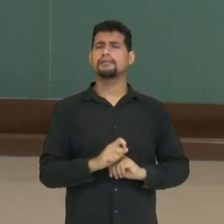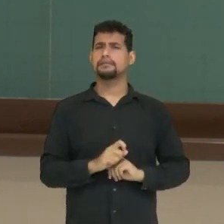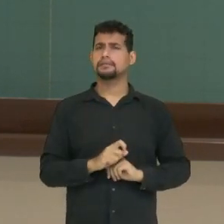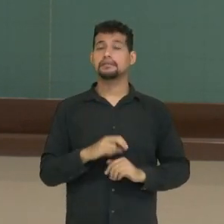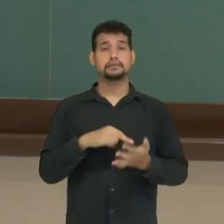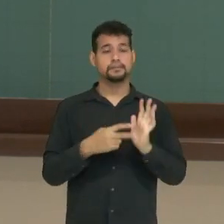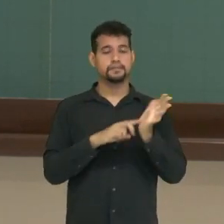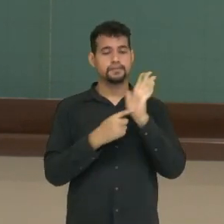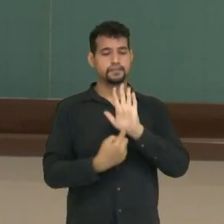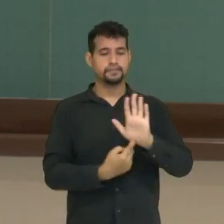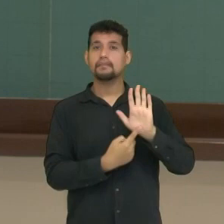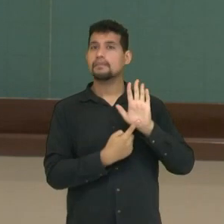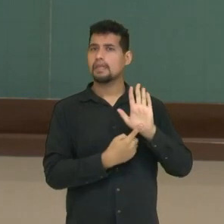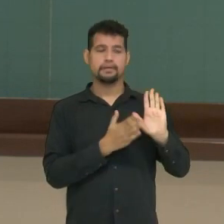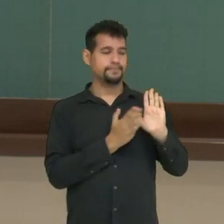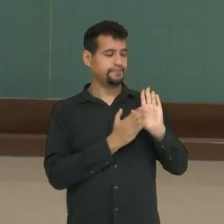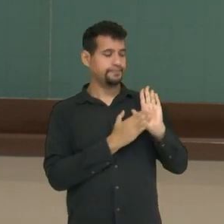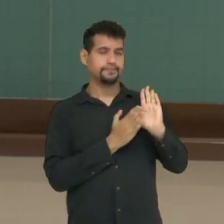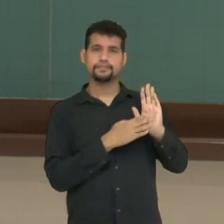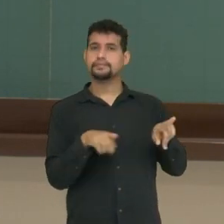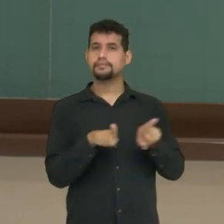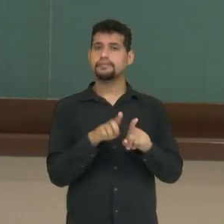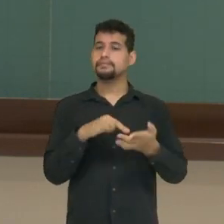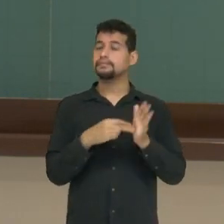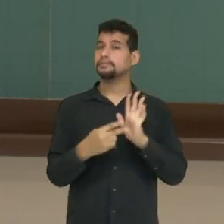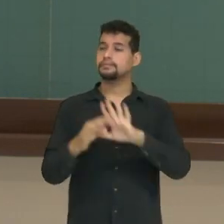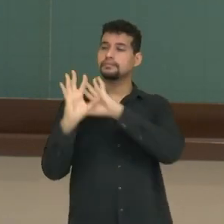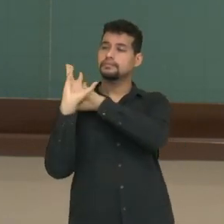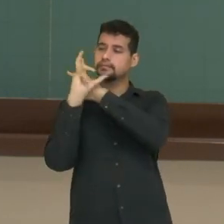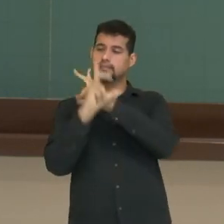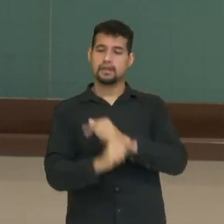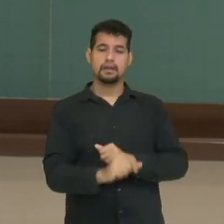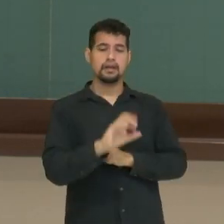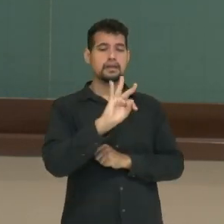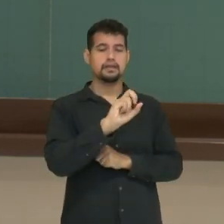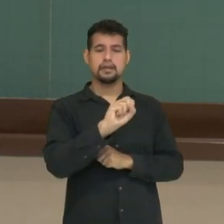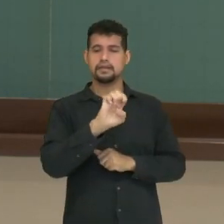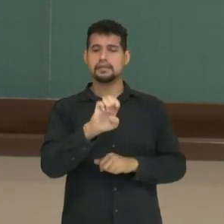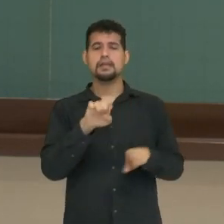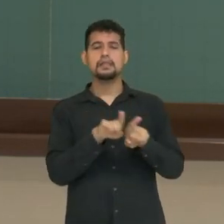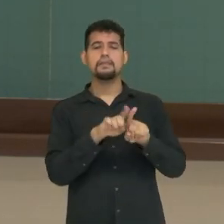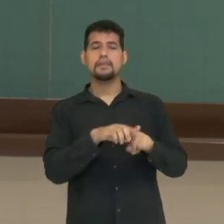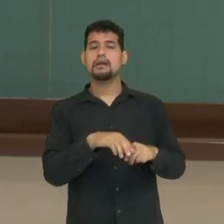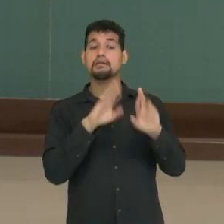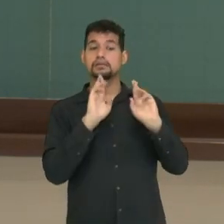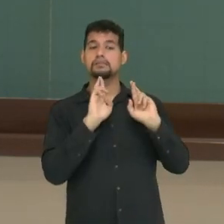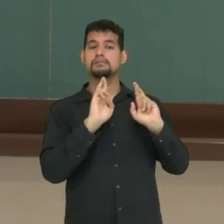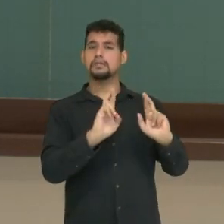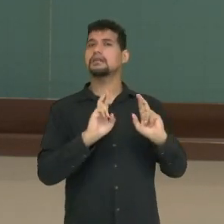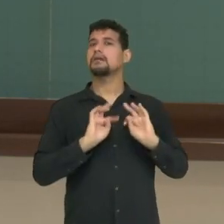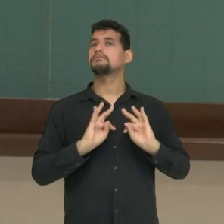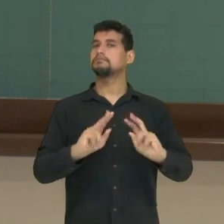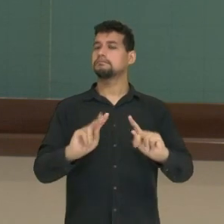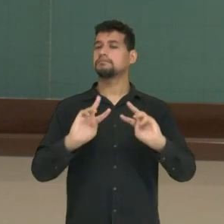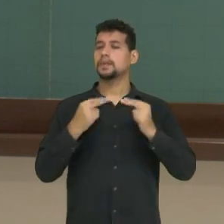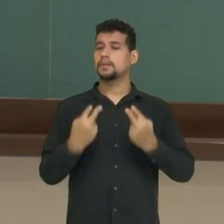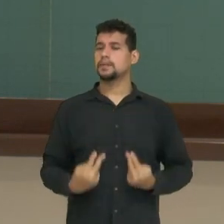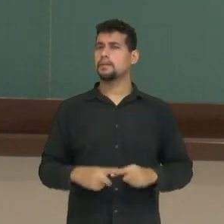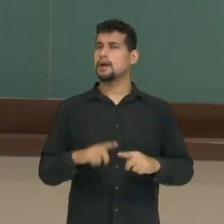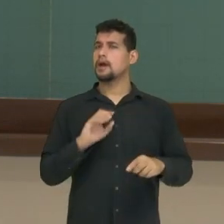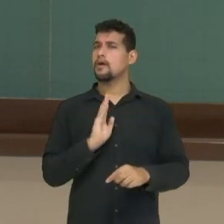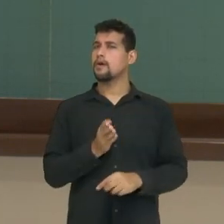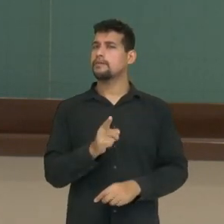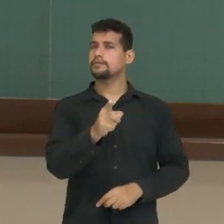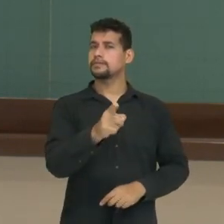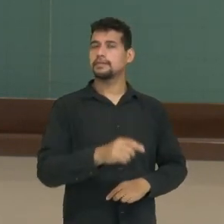A apresentação da proposição que retoma a tese e respeita a dignidade humana. Agora é sua